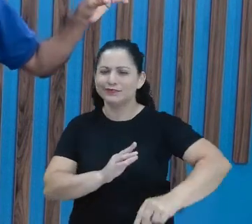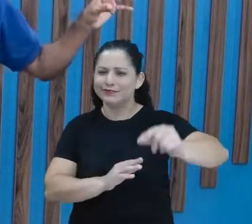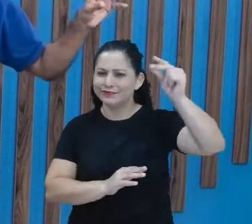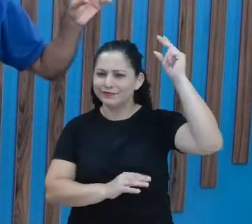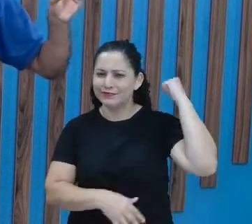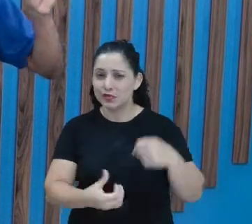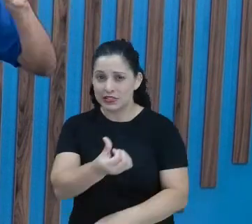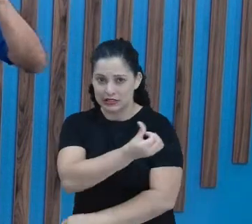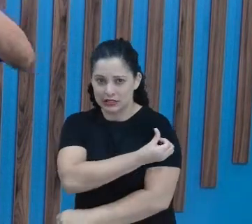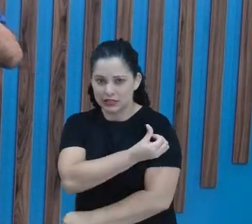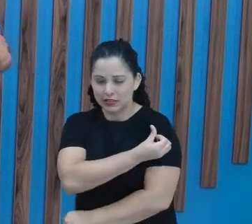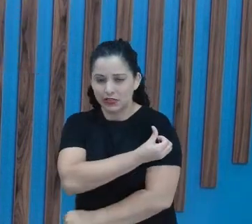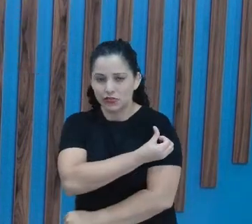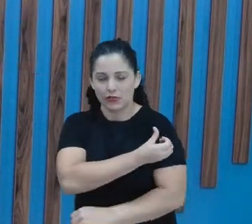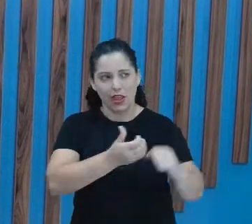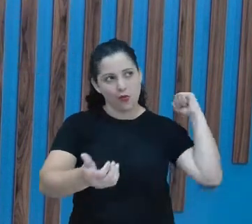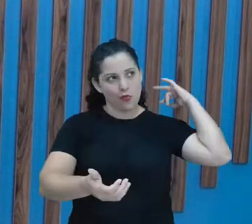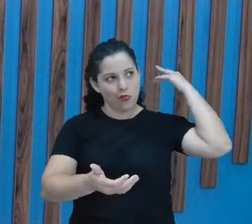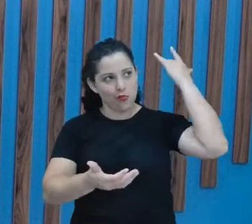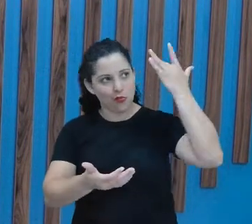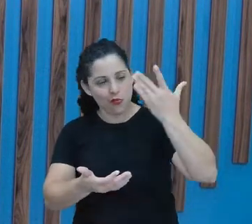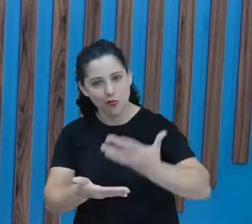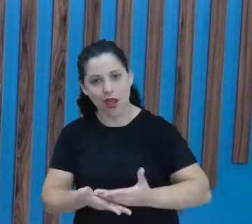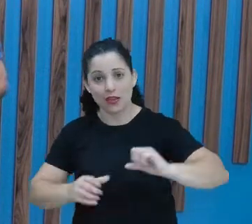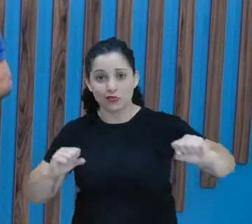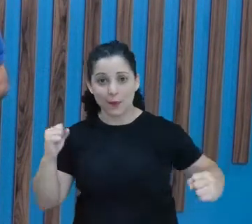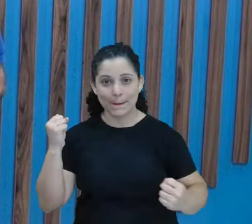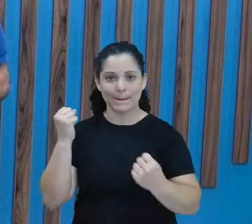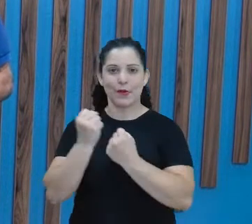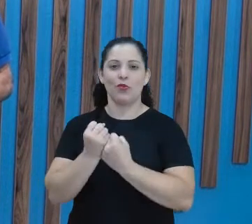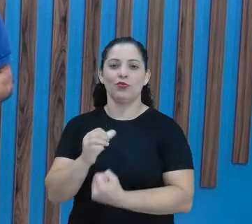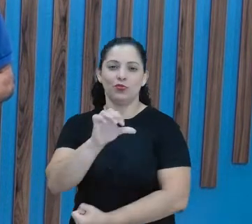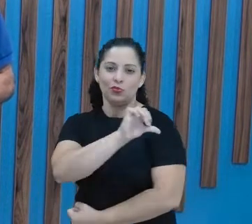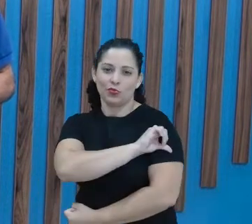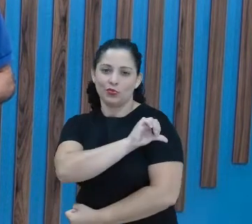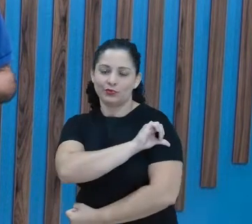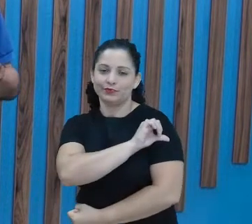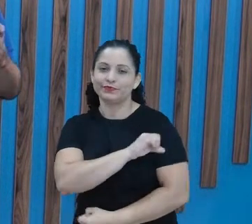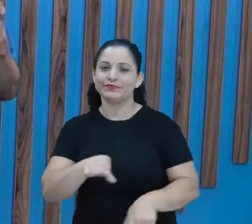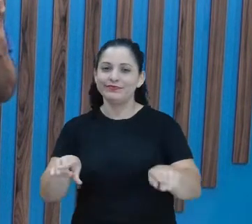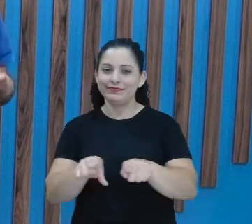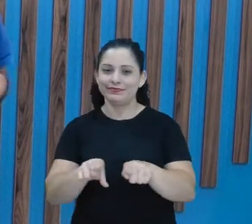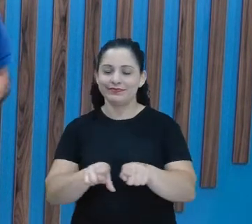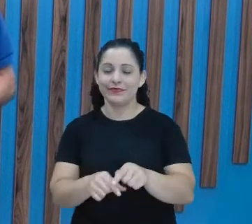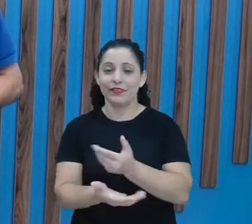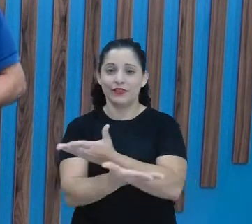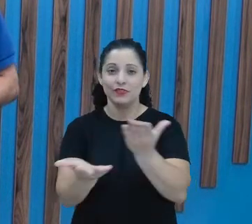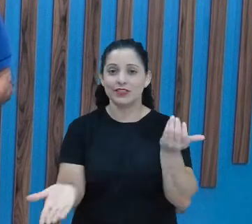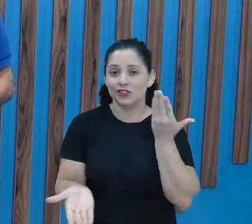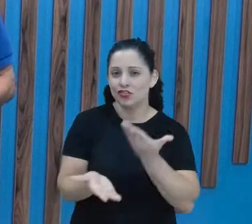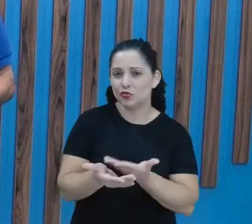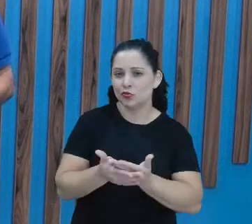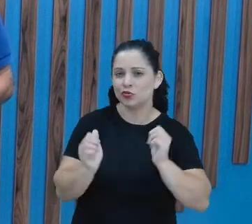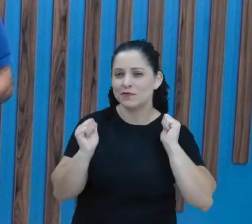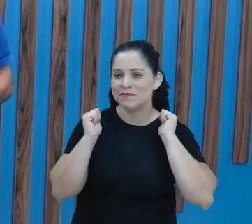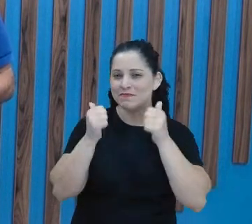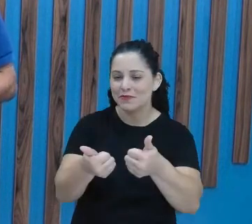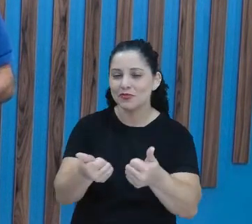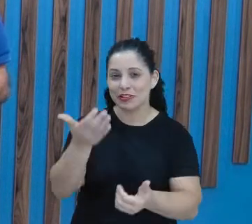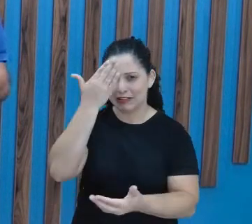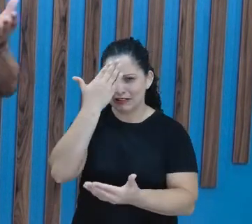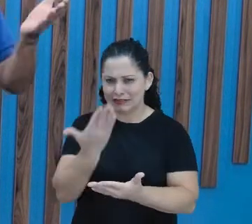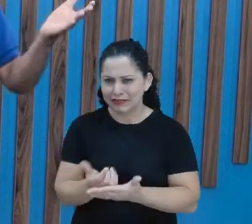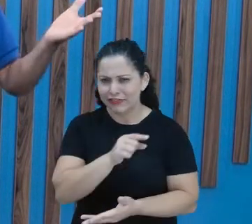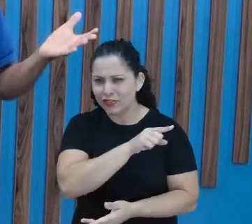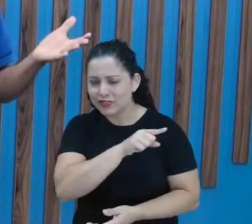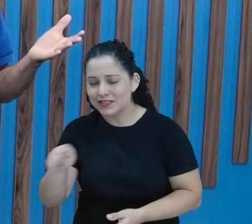sexto ano, mas que vai dar suporte no ano-ano para outros conteúdos, tá bom? Então, bons estudos para vocês, meus queridos. Acredito